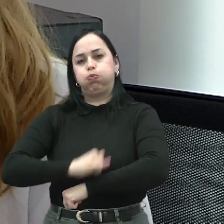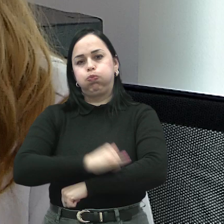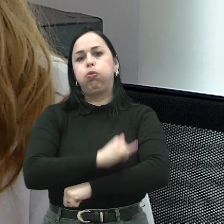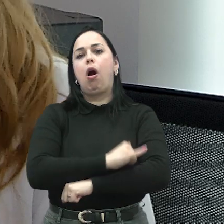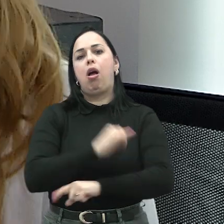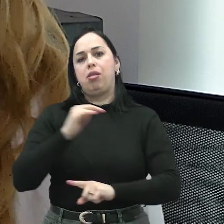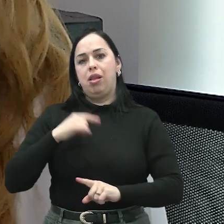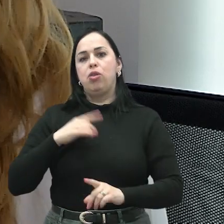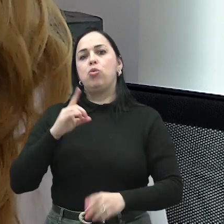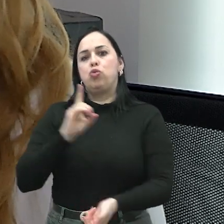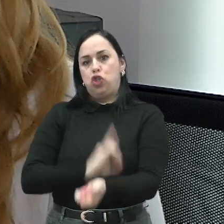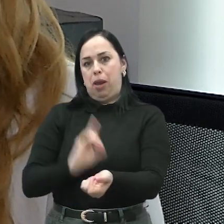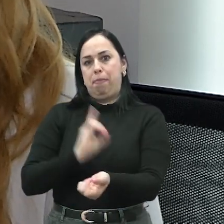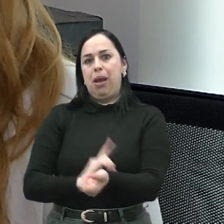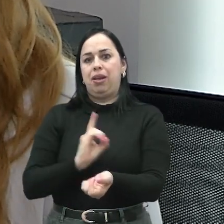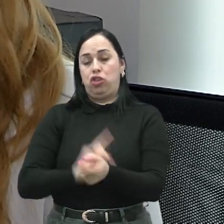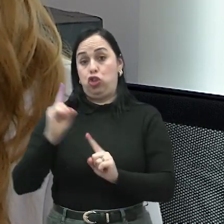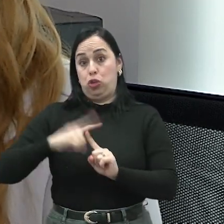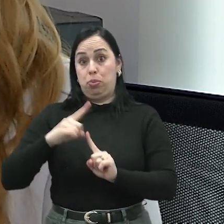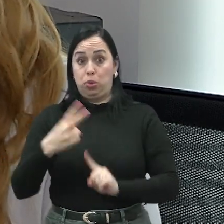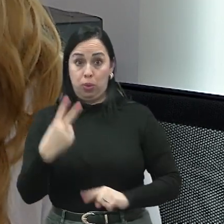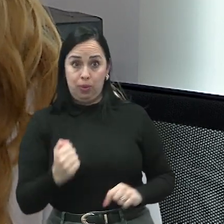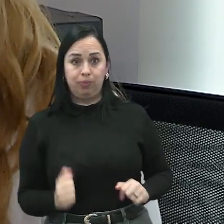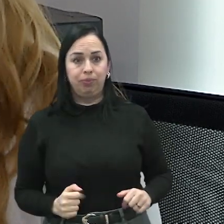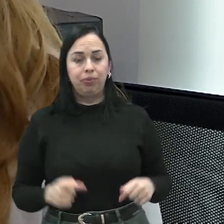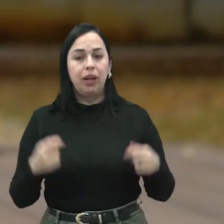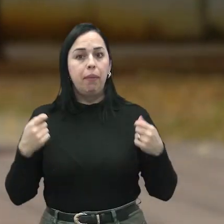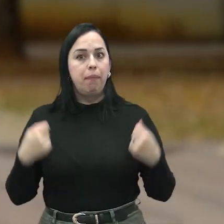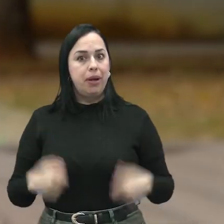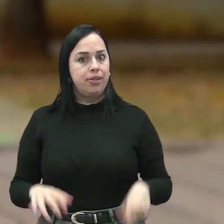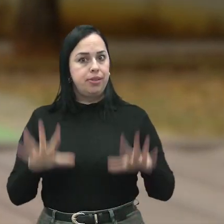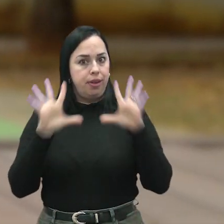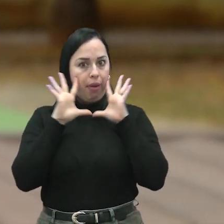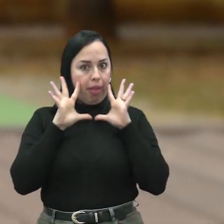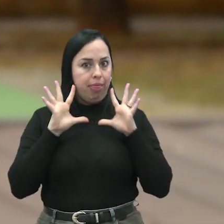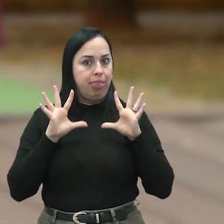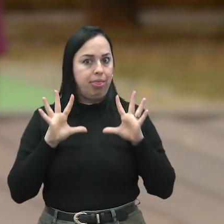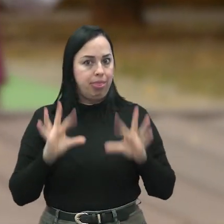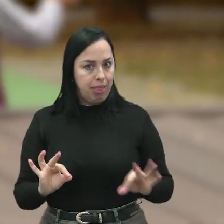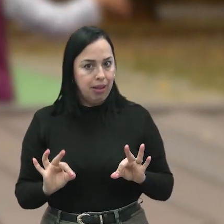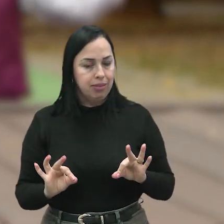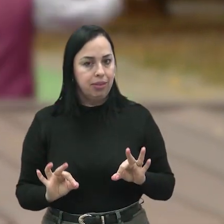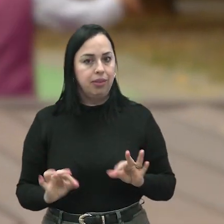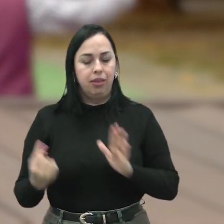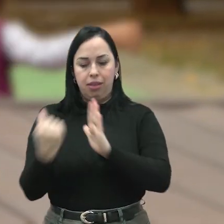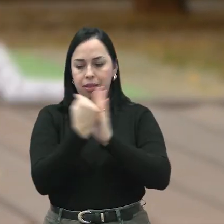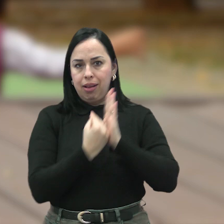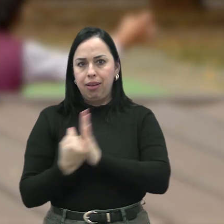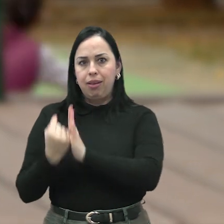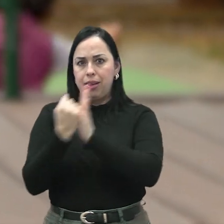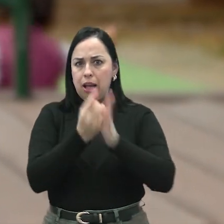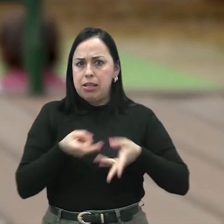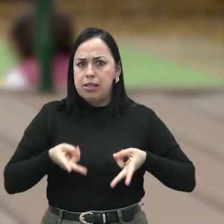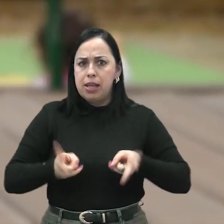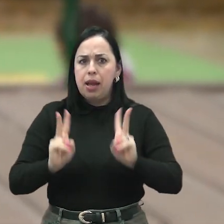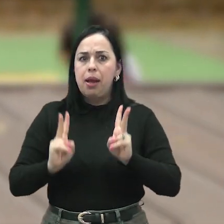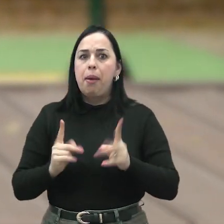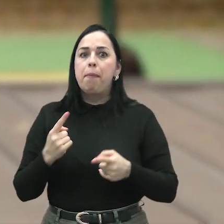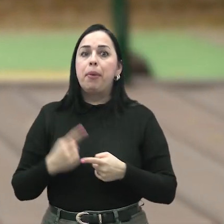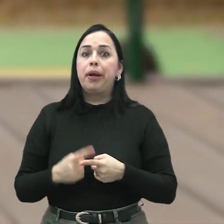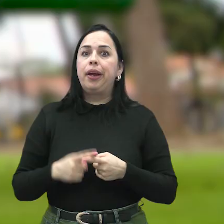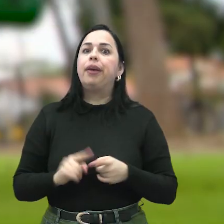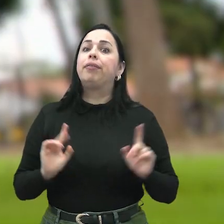aumentou a incidência de obesidade e aumentou também a incidência do diabetes tipo 2. E é necessário ficar atento e fazer os exames